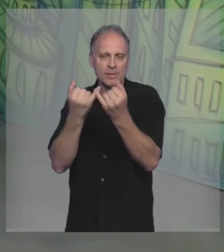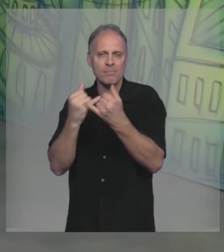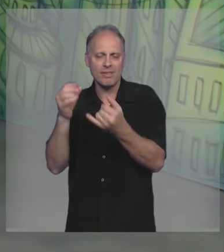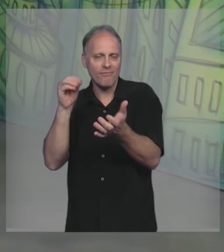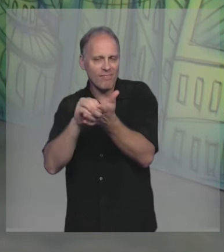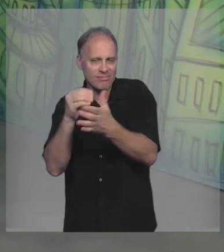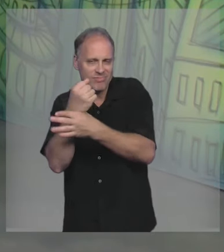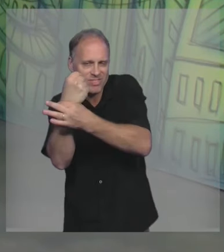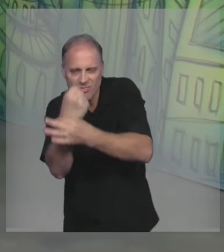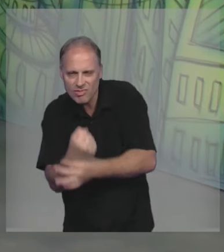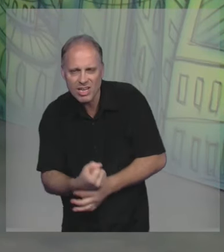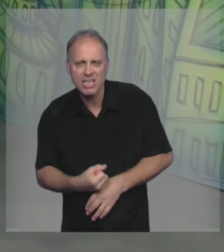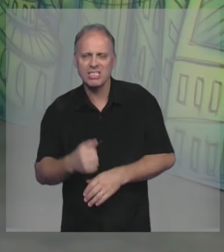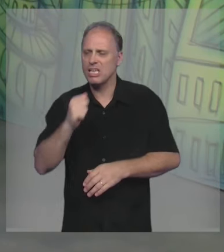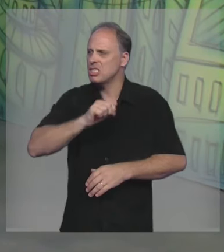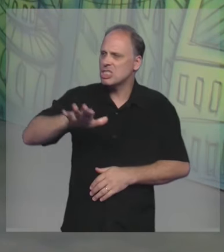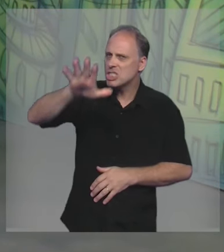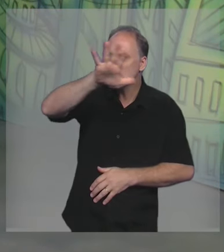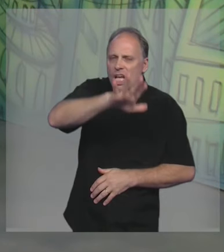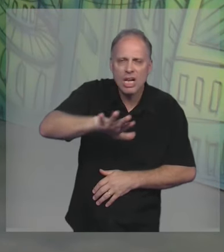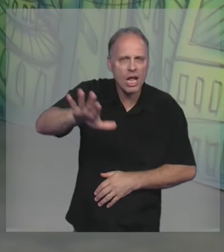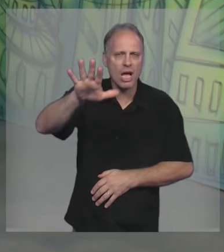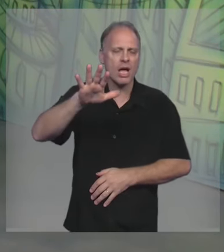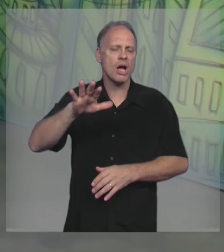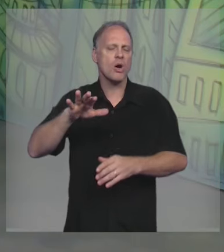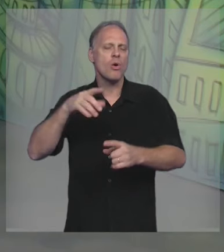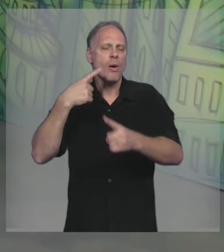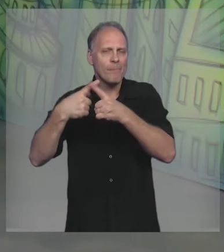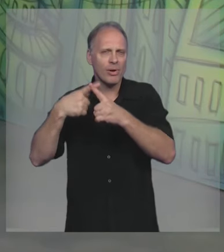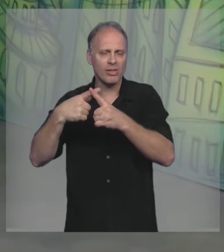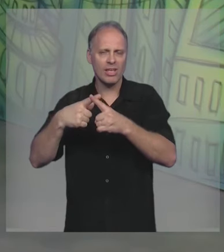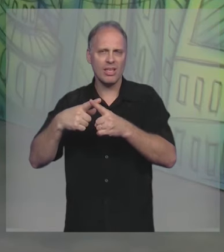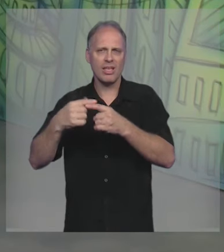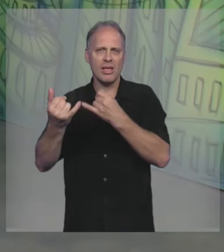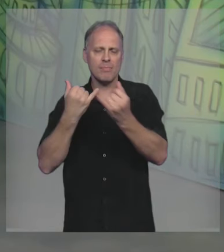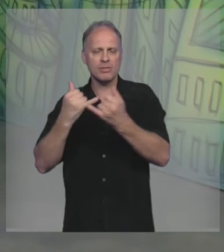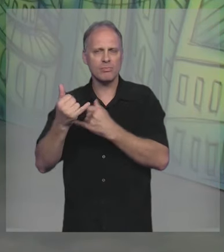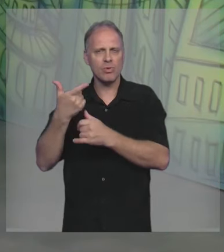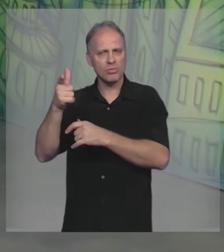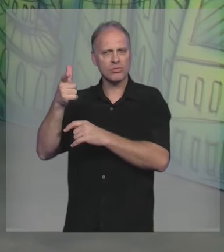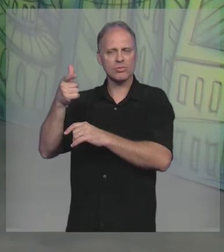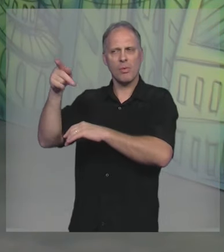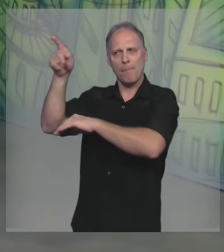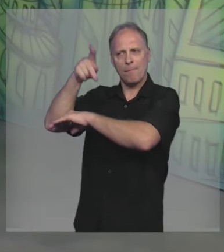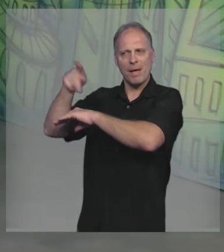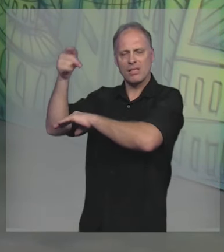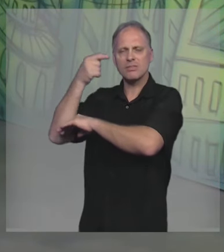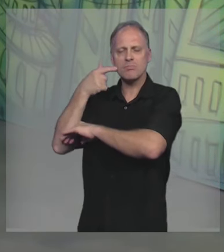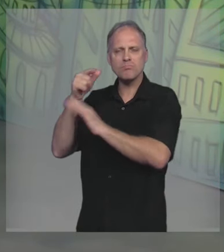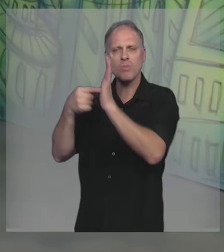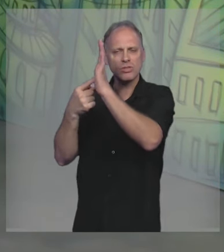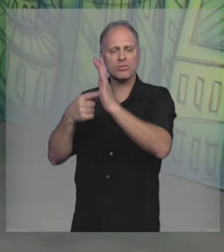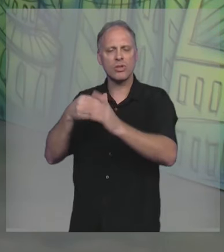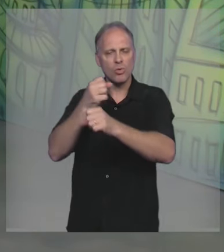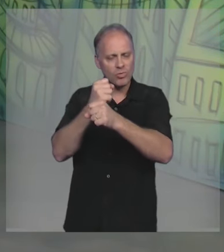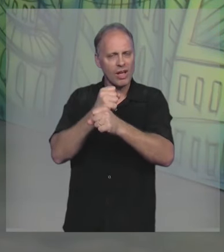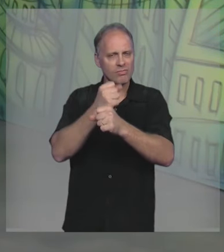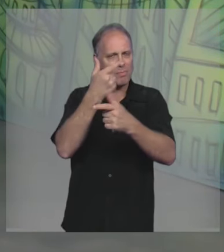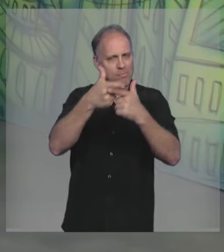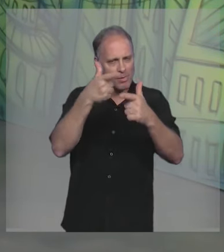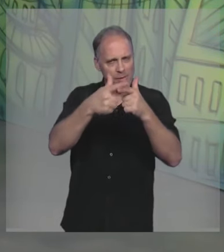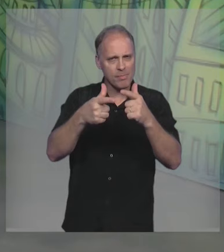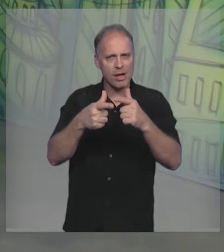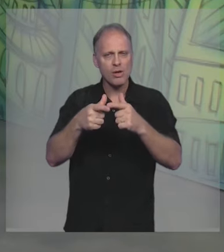dessa insegurança generalizada, né? Uhum. Porque dados Oxfam, por exemplo, apontam que nos anos de crise